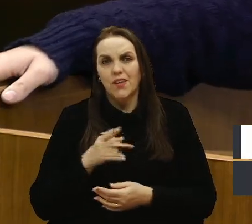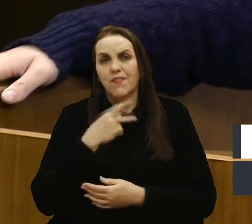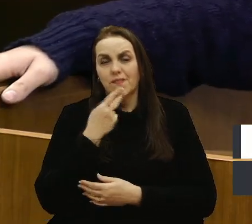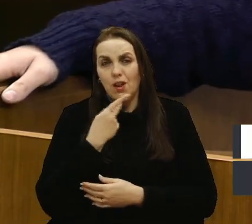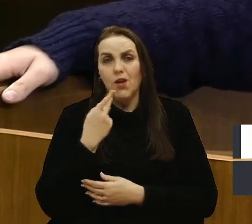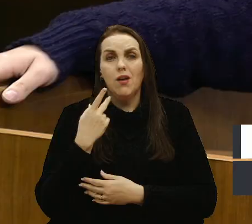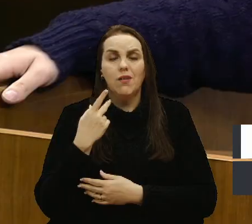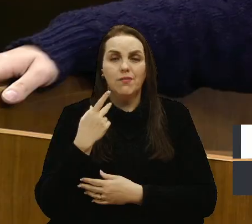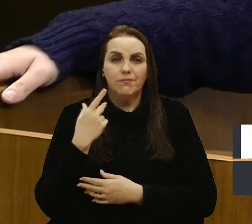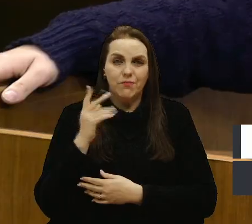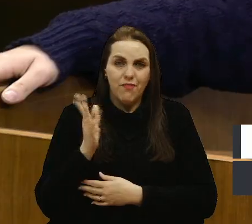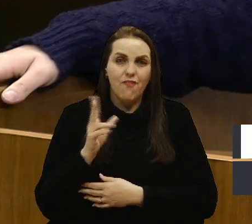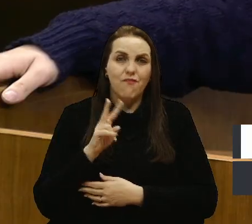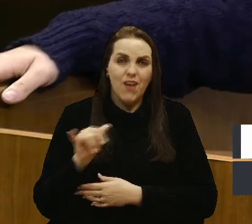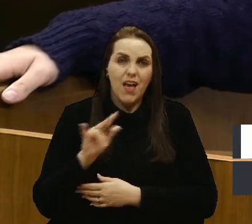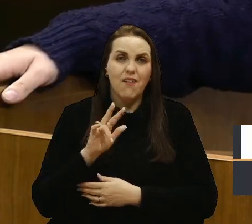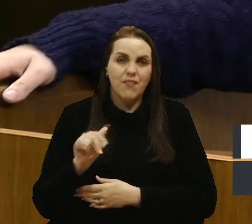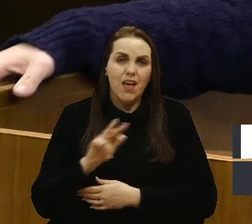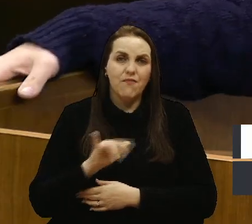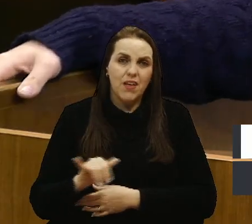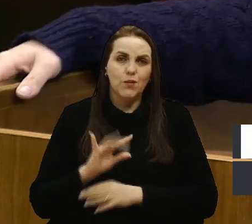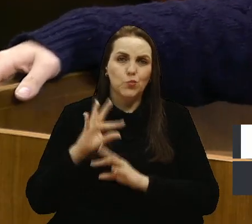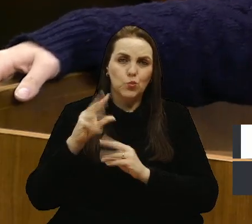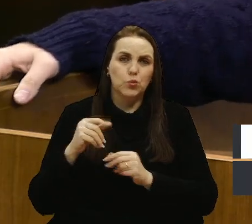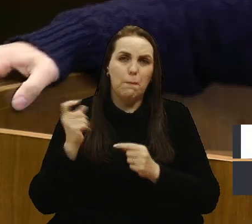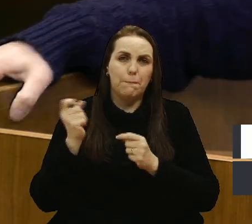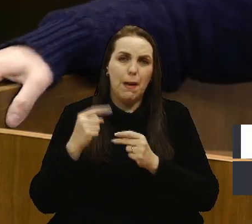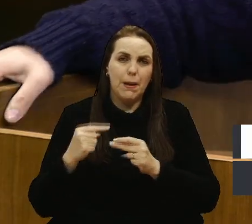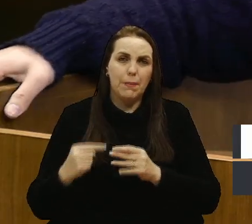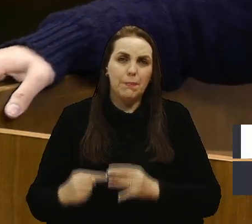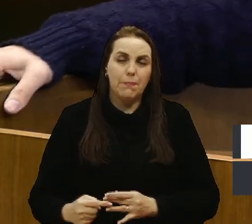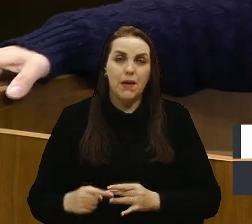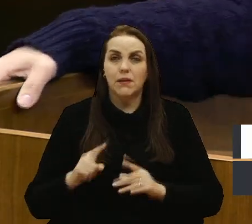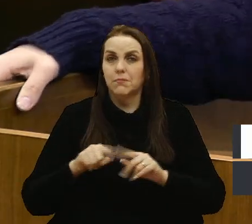fala que vai fazer e nós fazemos muita...